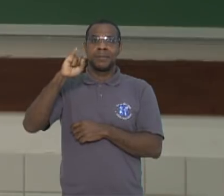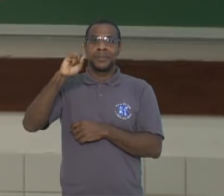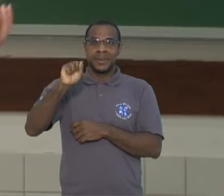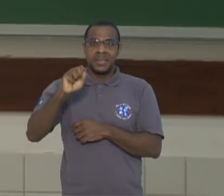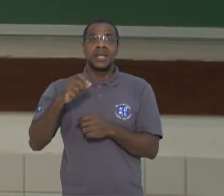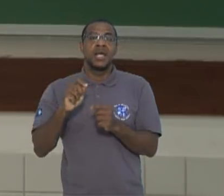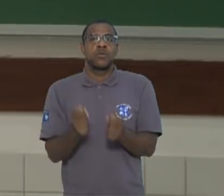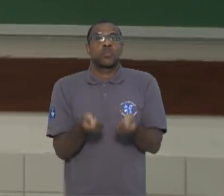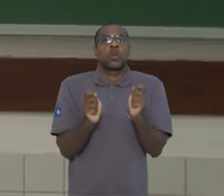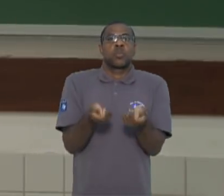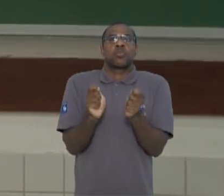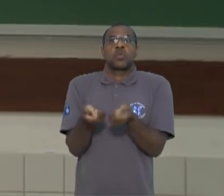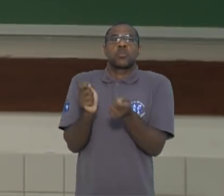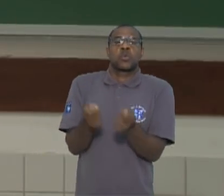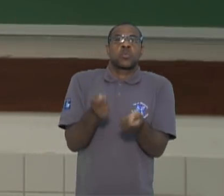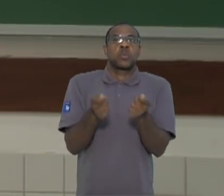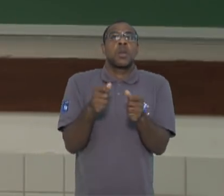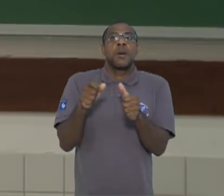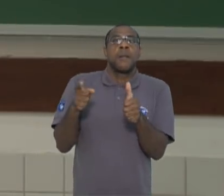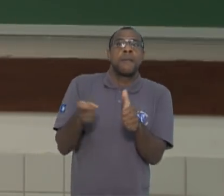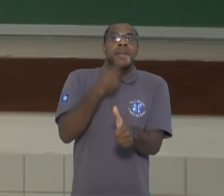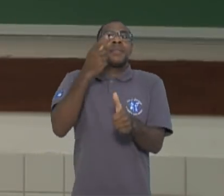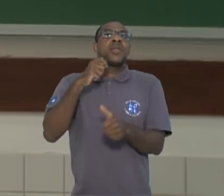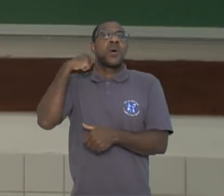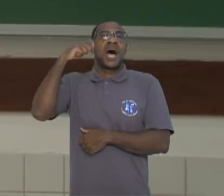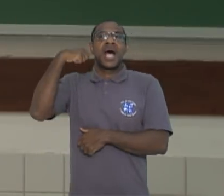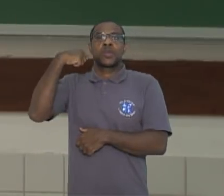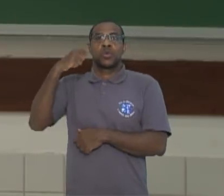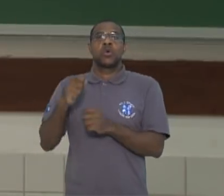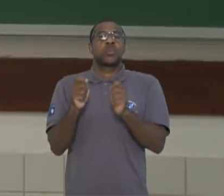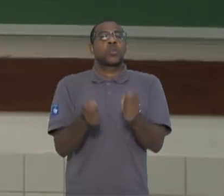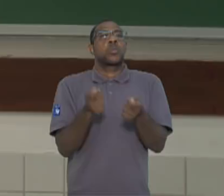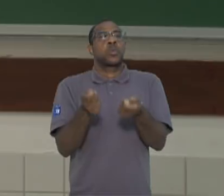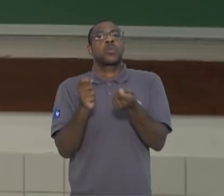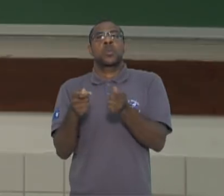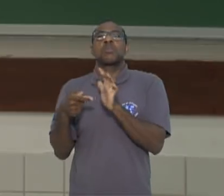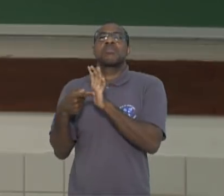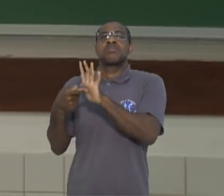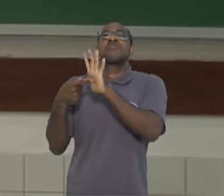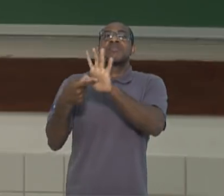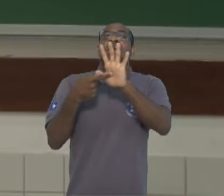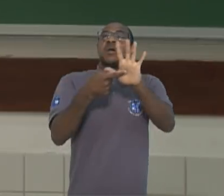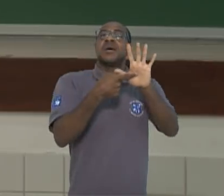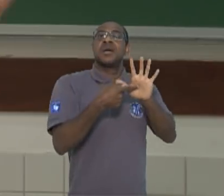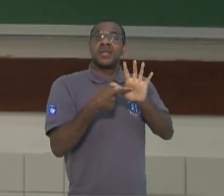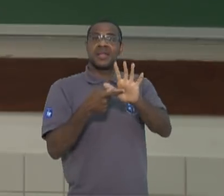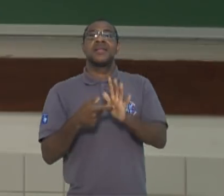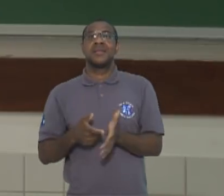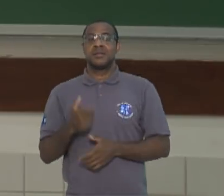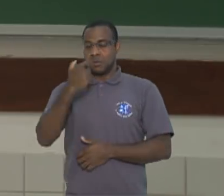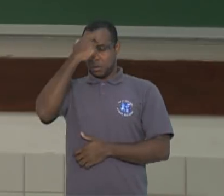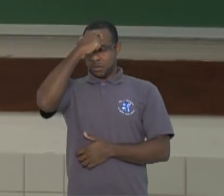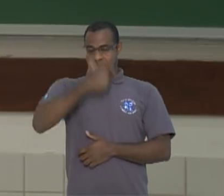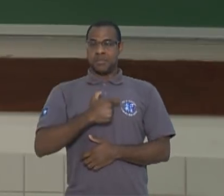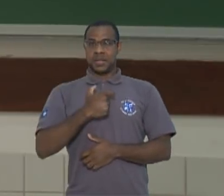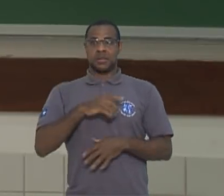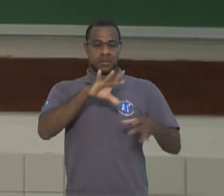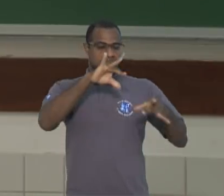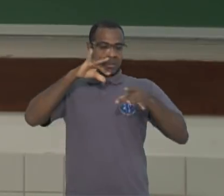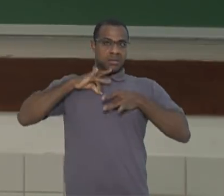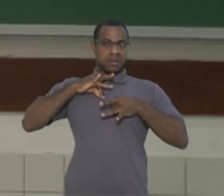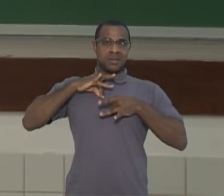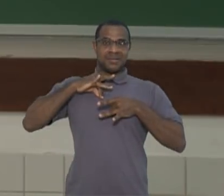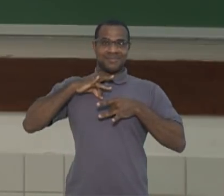sua carroça, foi considerado o primeiro ator porque ele encarou a personagem, né, ele foi a personagem, porque antes